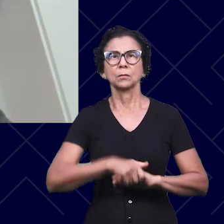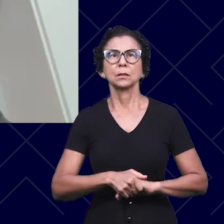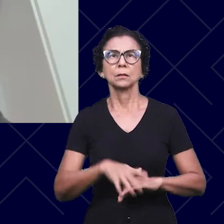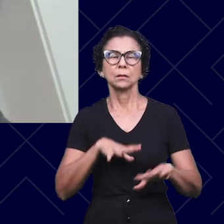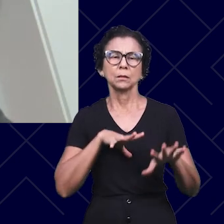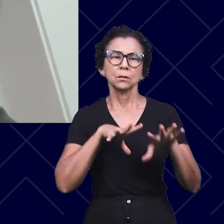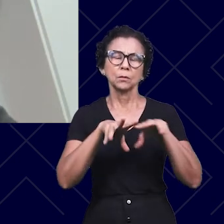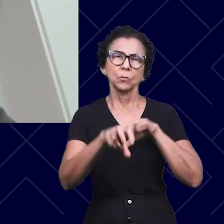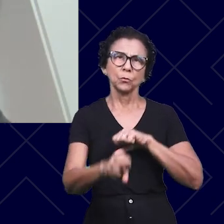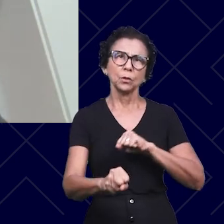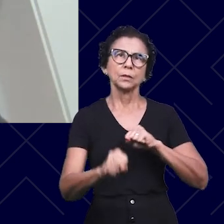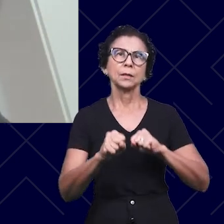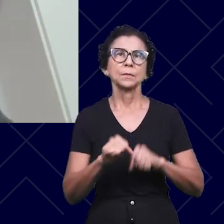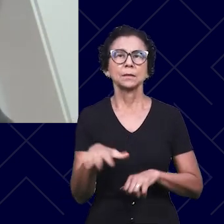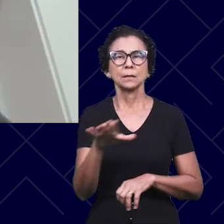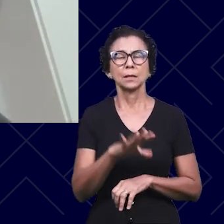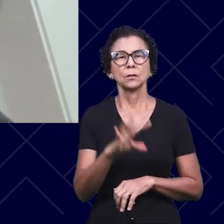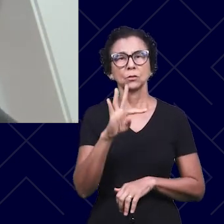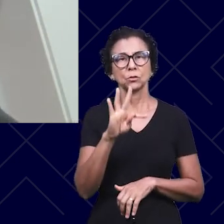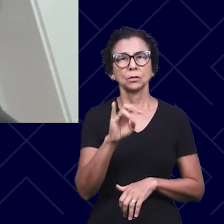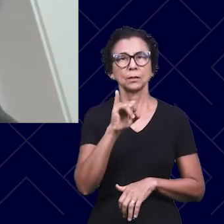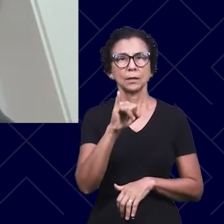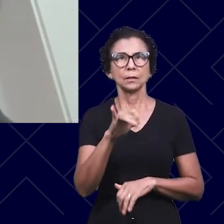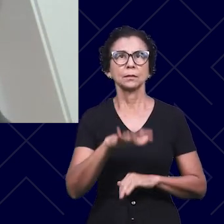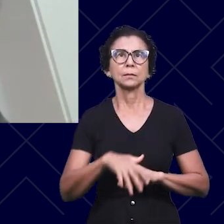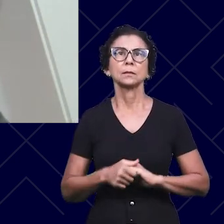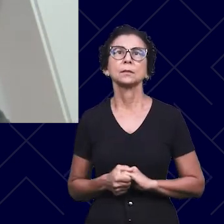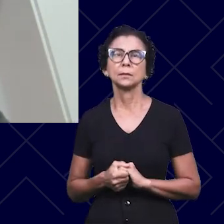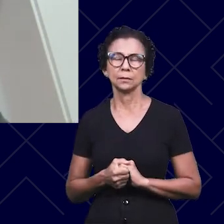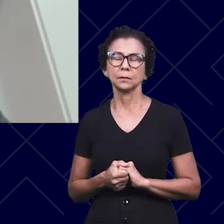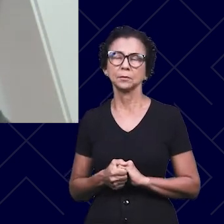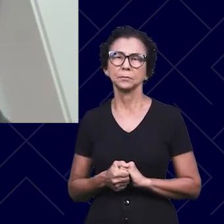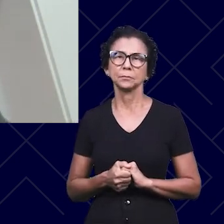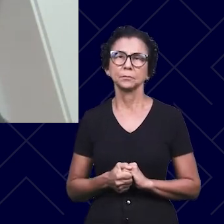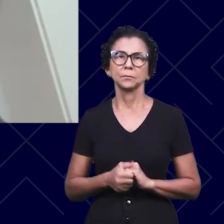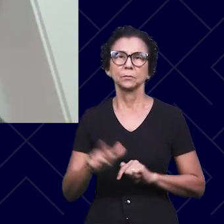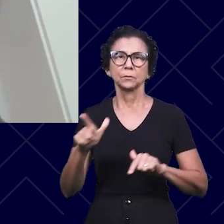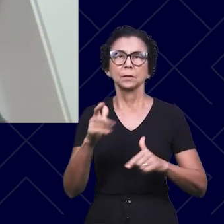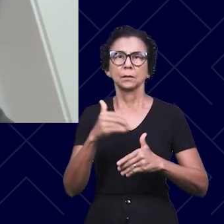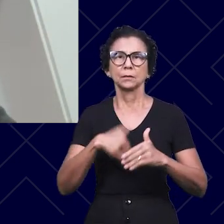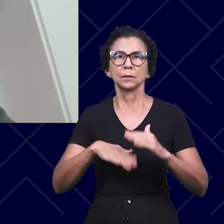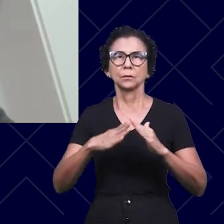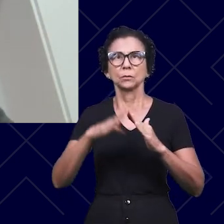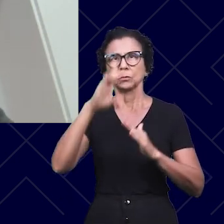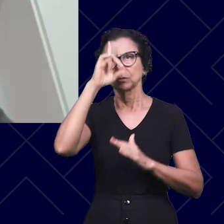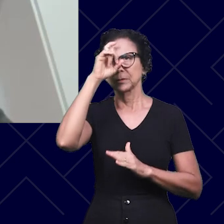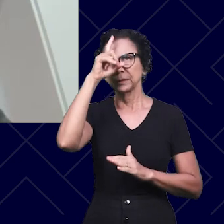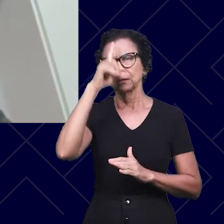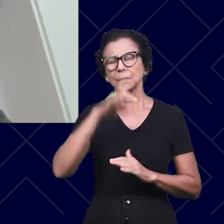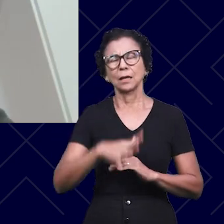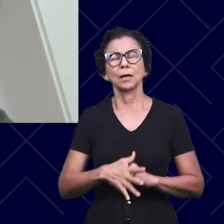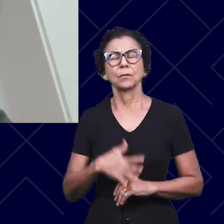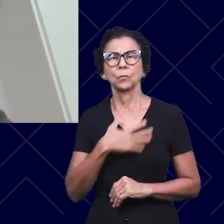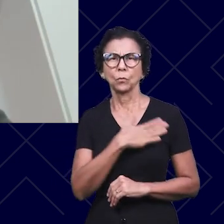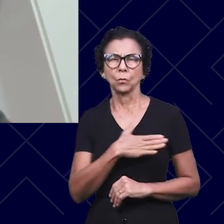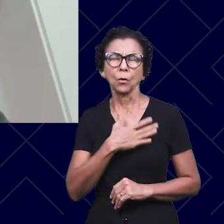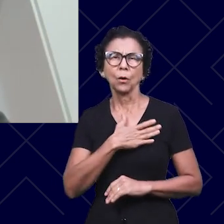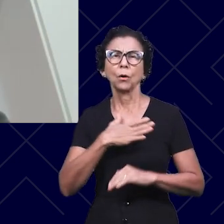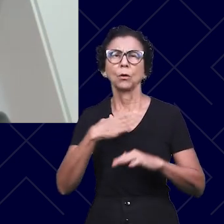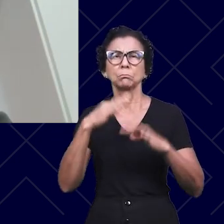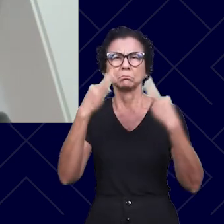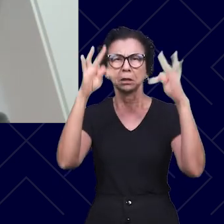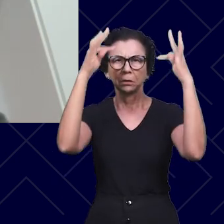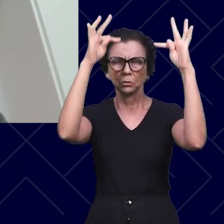mas sempre trabalhei na área de TI, né? Era justamente onde eu trabalhava, no hospital, né? A parte de TI. E eu sou muito fissurado por